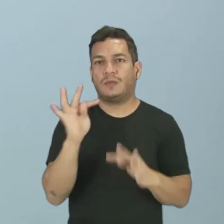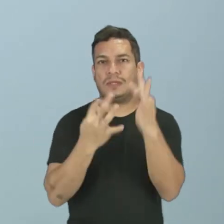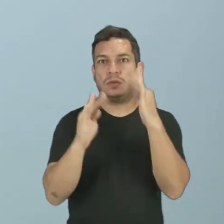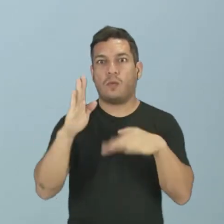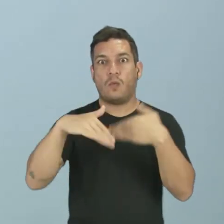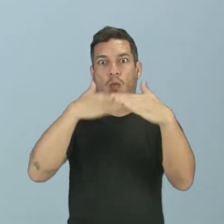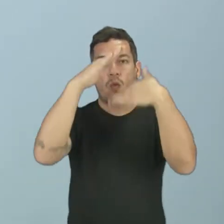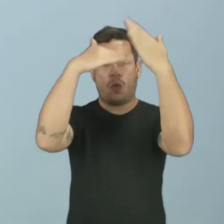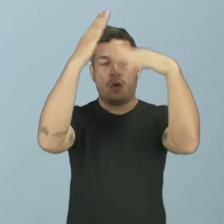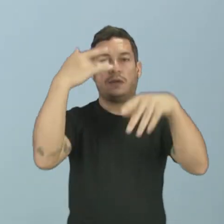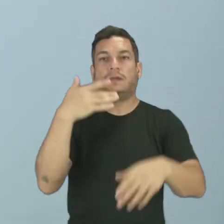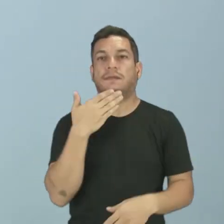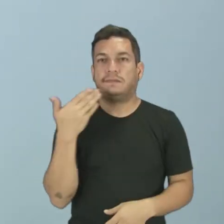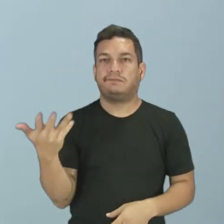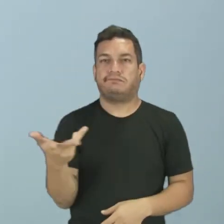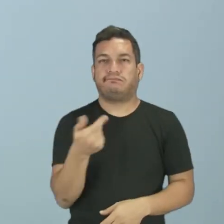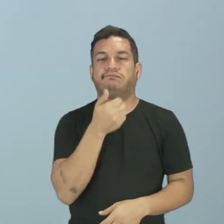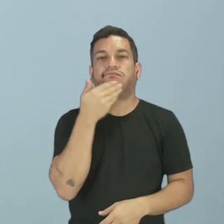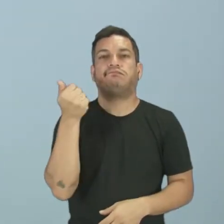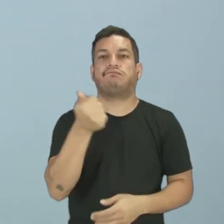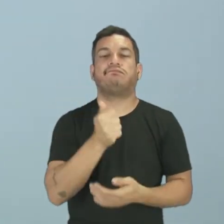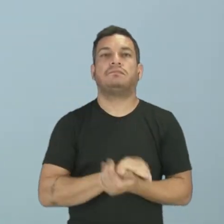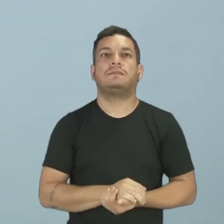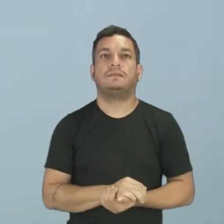mais avançada e com uma eficiência melhor.